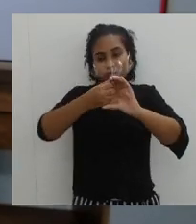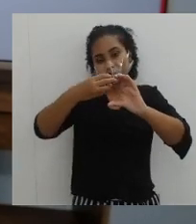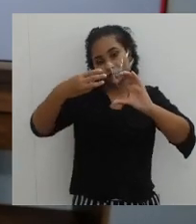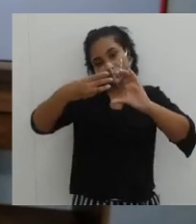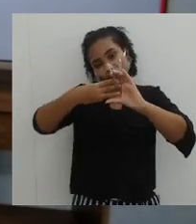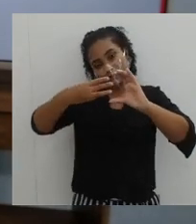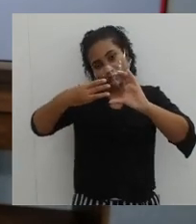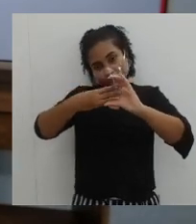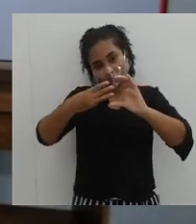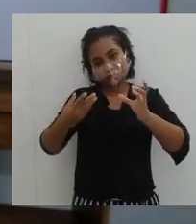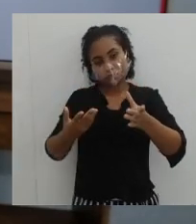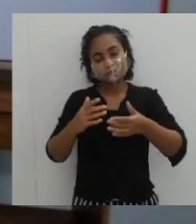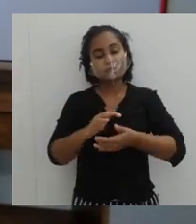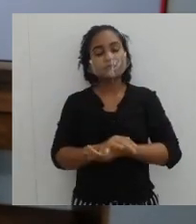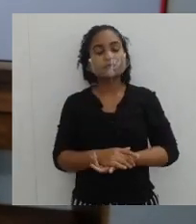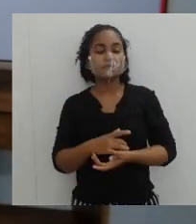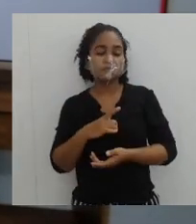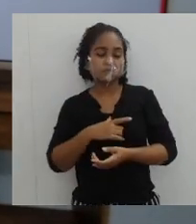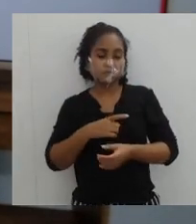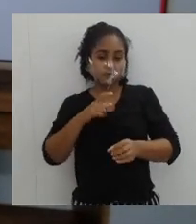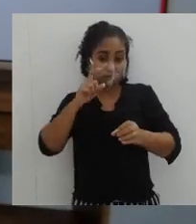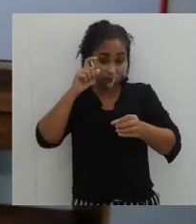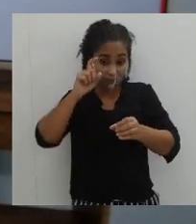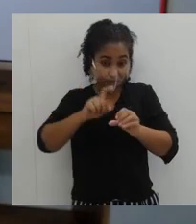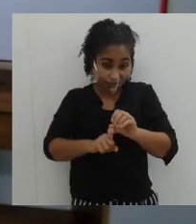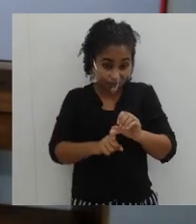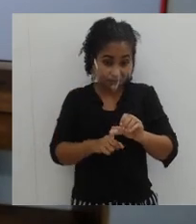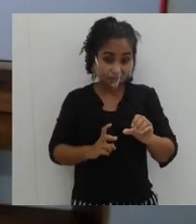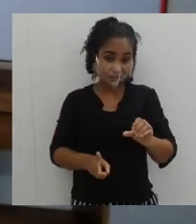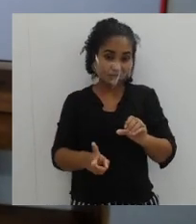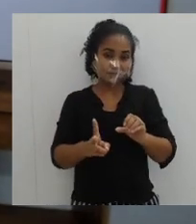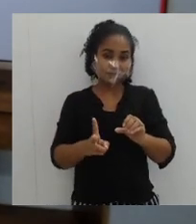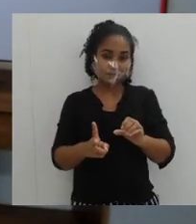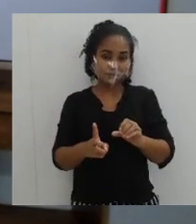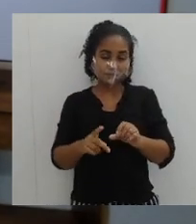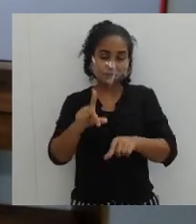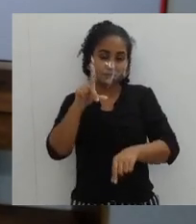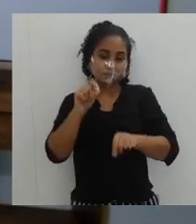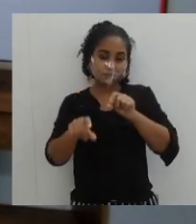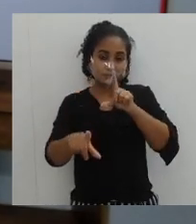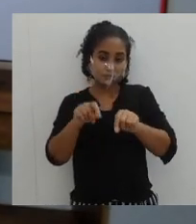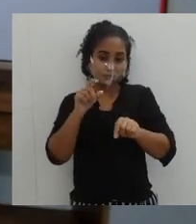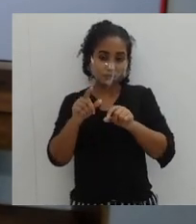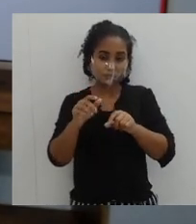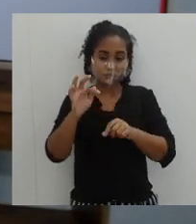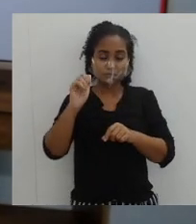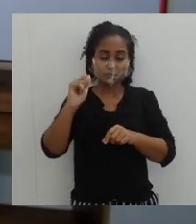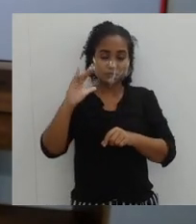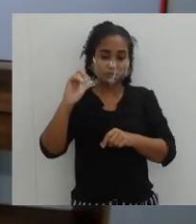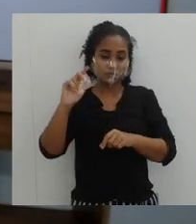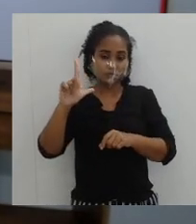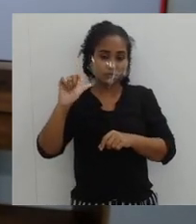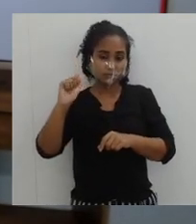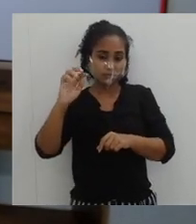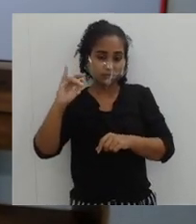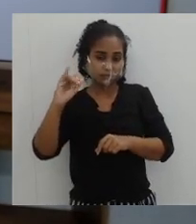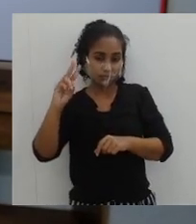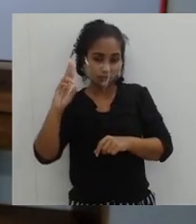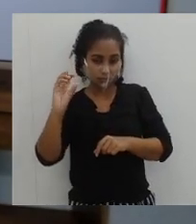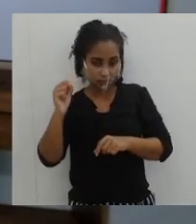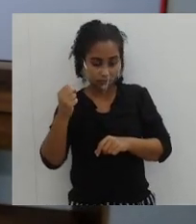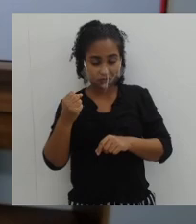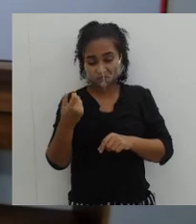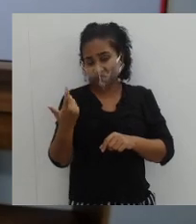com seu hospedeiro. Então, é um parasita obrigatório. O parasita facultativo é quando ele não depende do hospedeiro